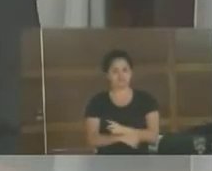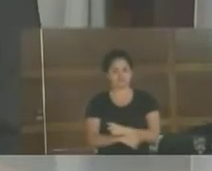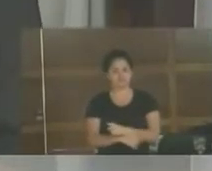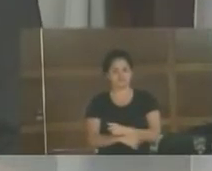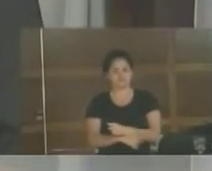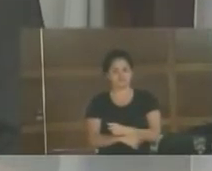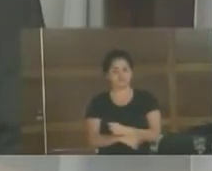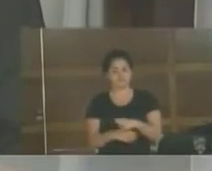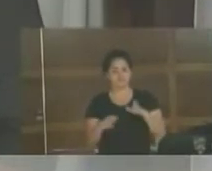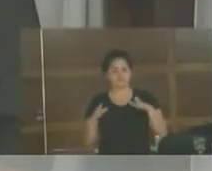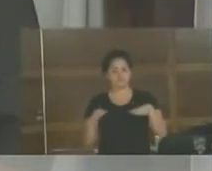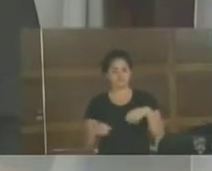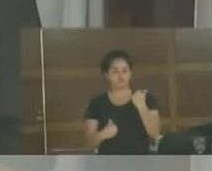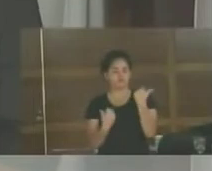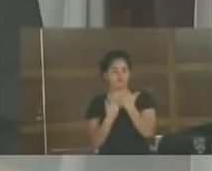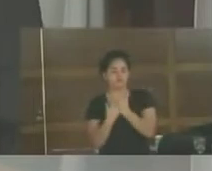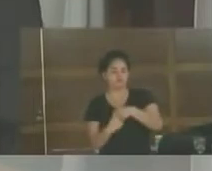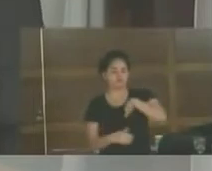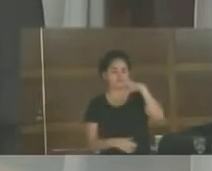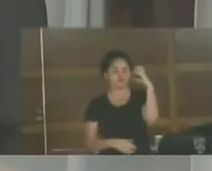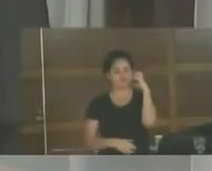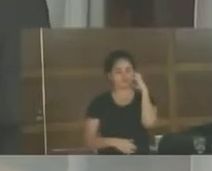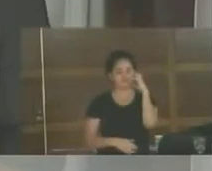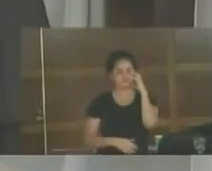Canindé, né, desde o dia